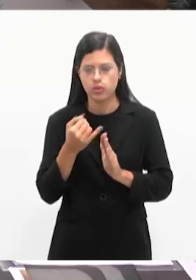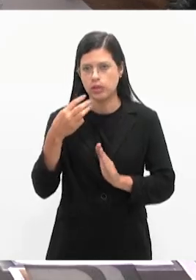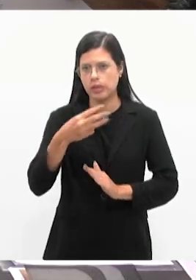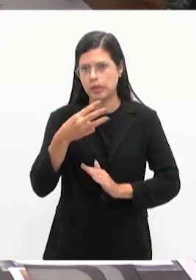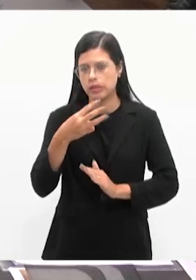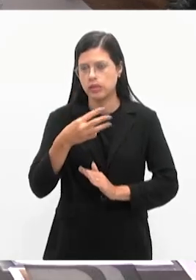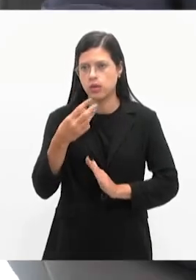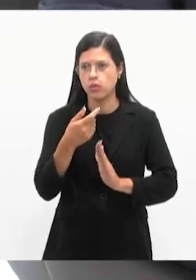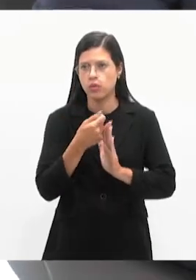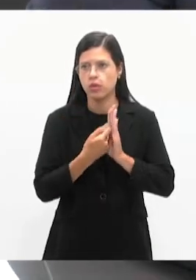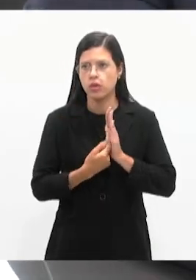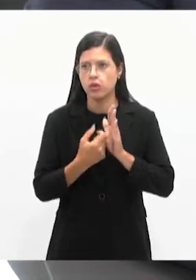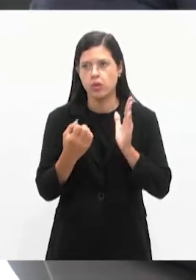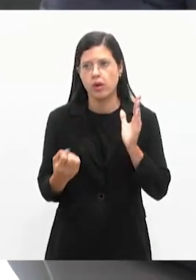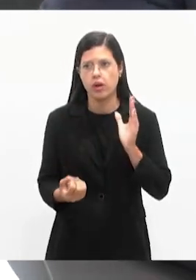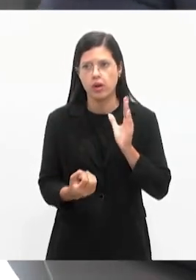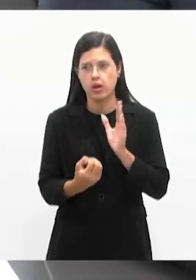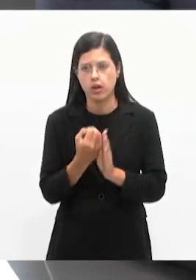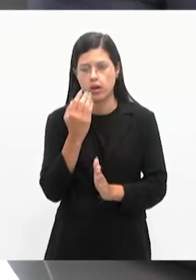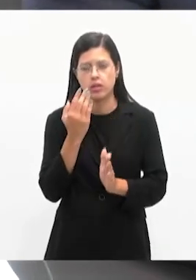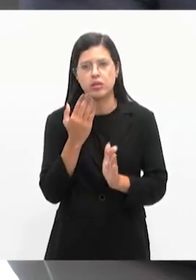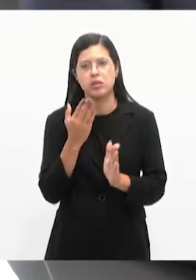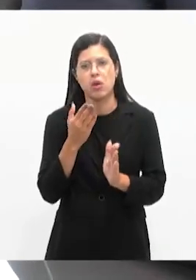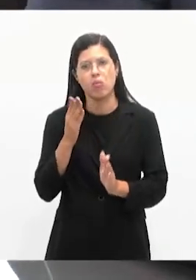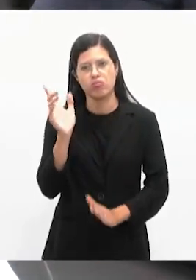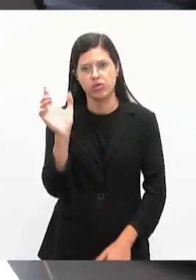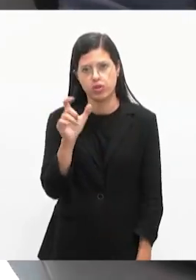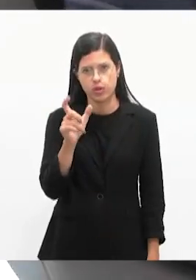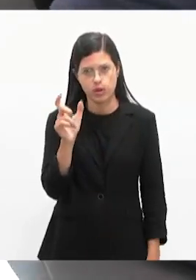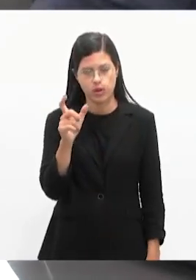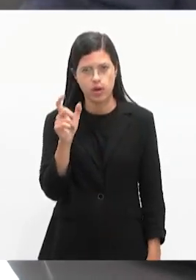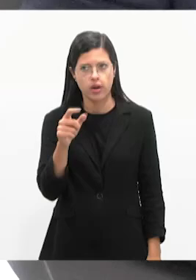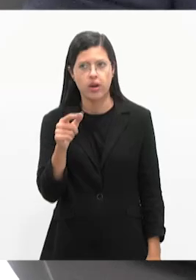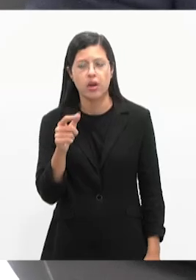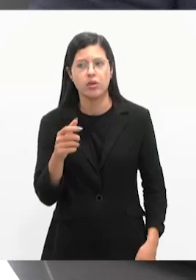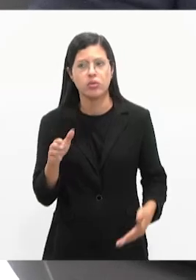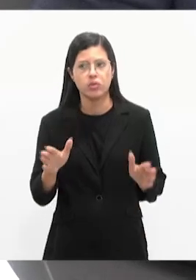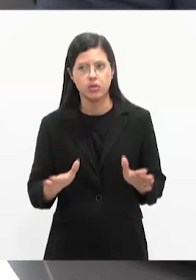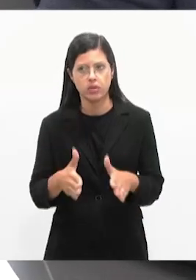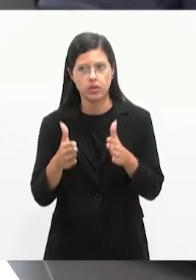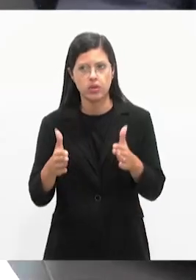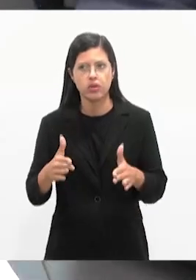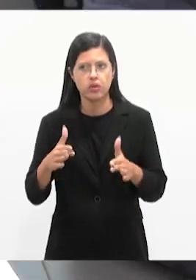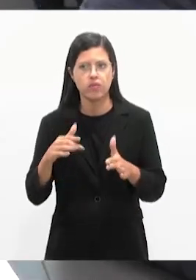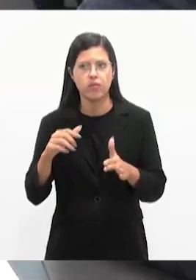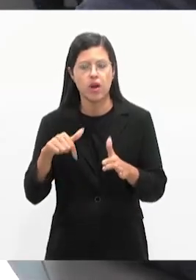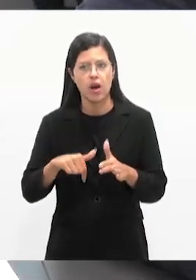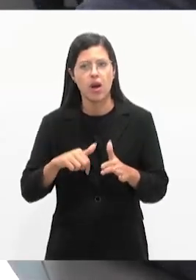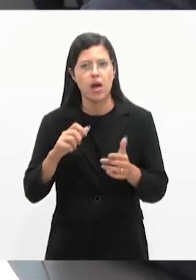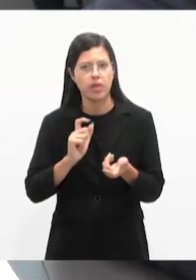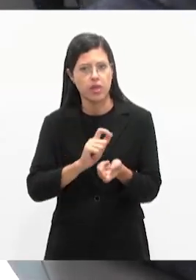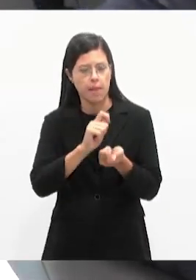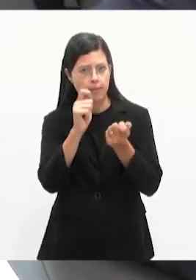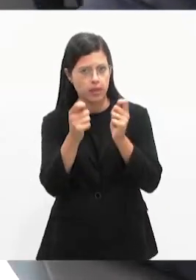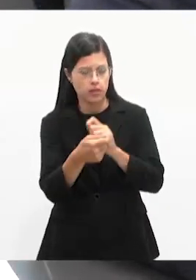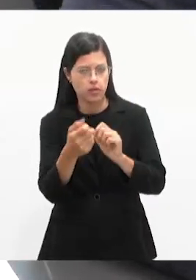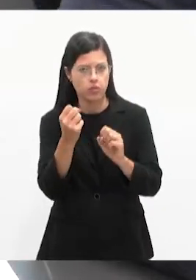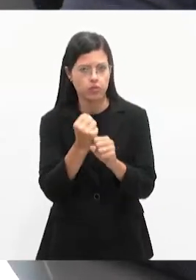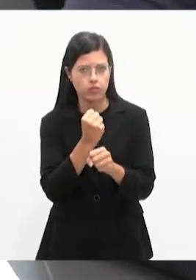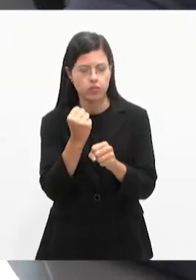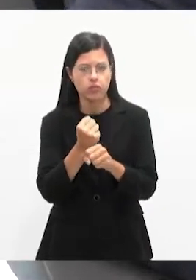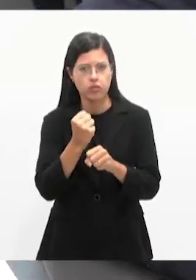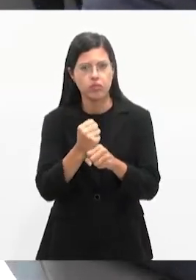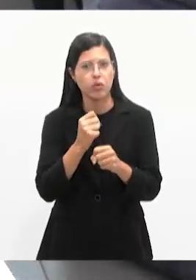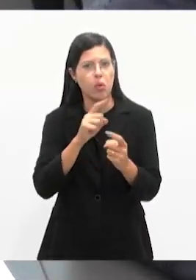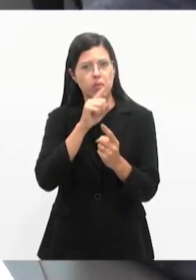a redação, a criação de linhas específicas de crédito para fomentar reformas de retrofit para adaptação de construções a fim de